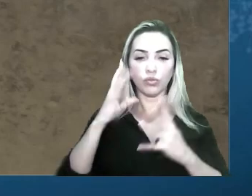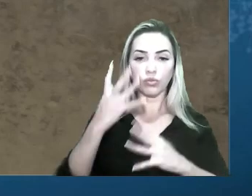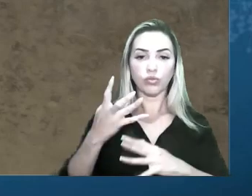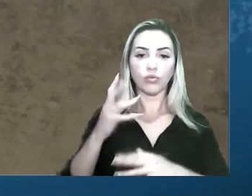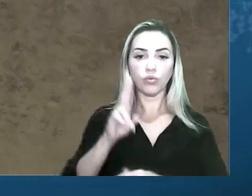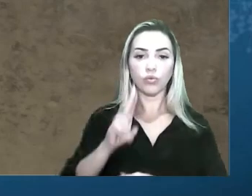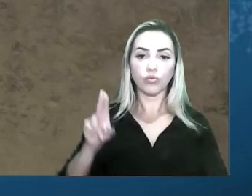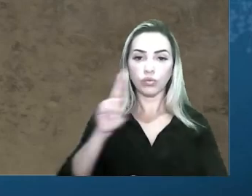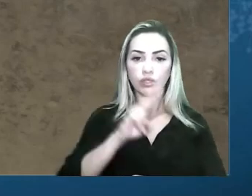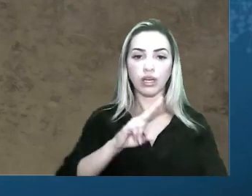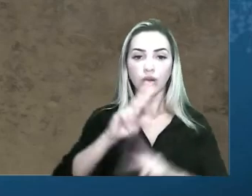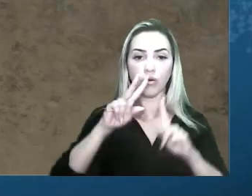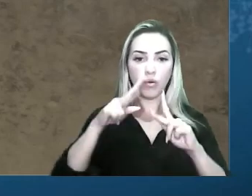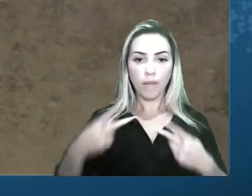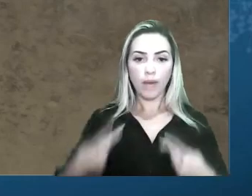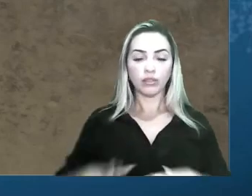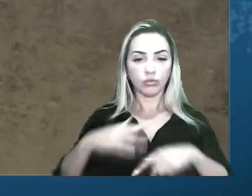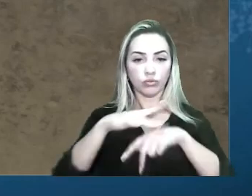Human Diseases.